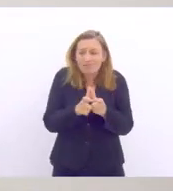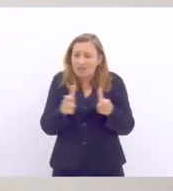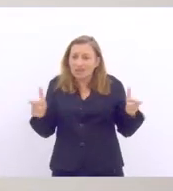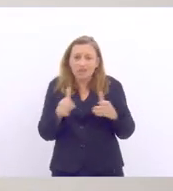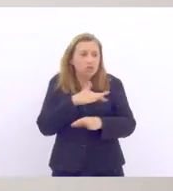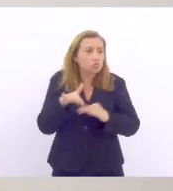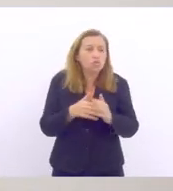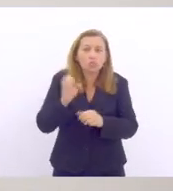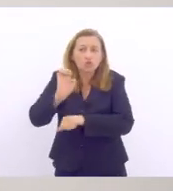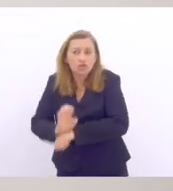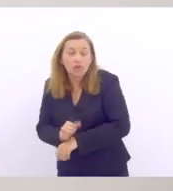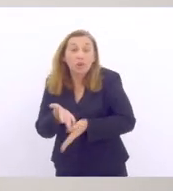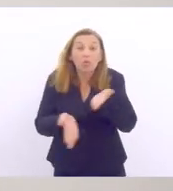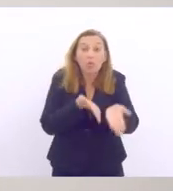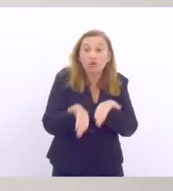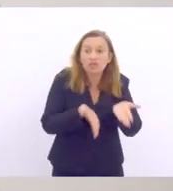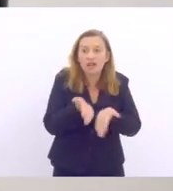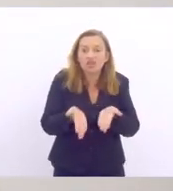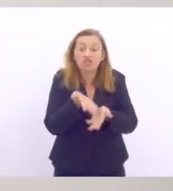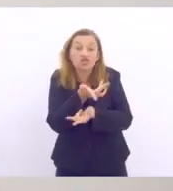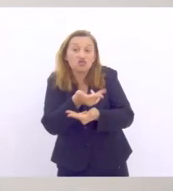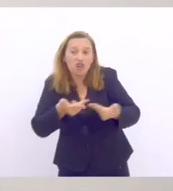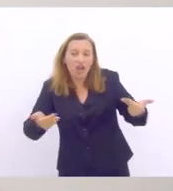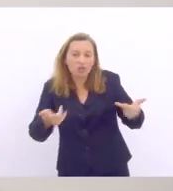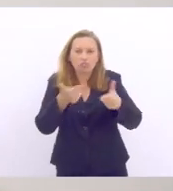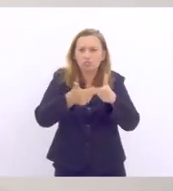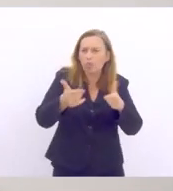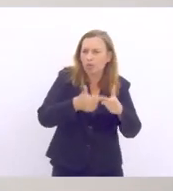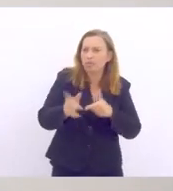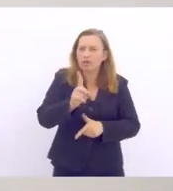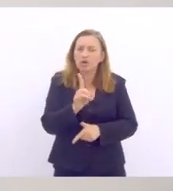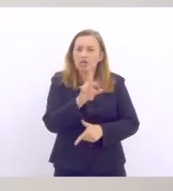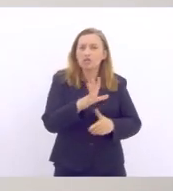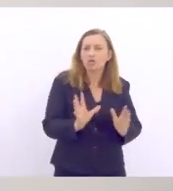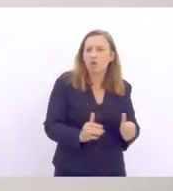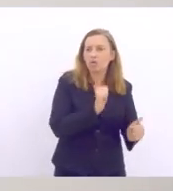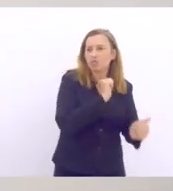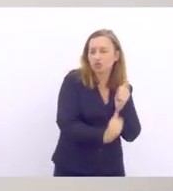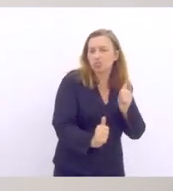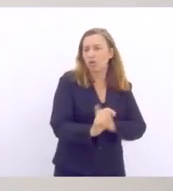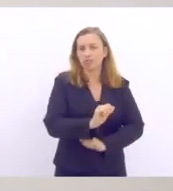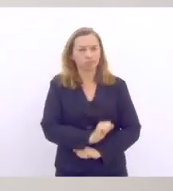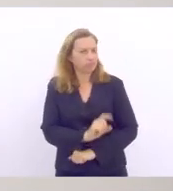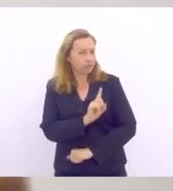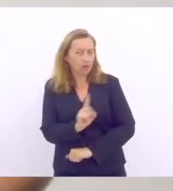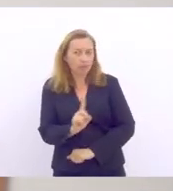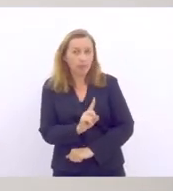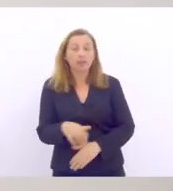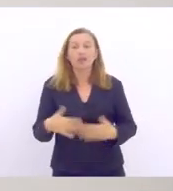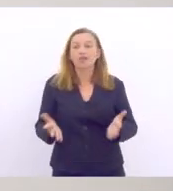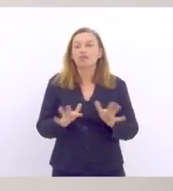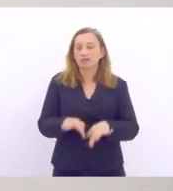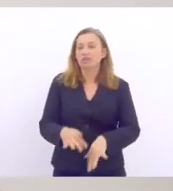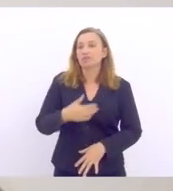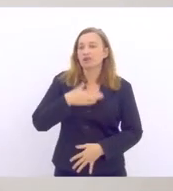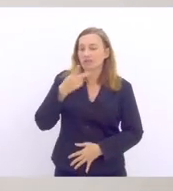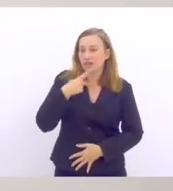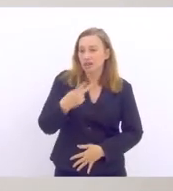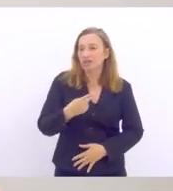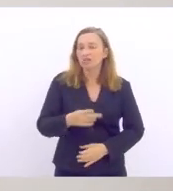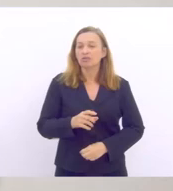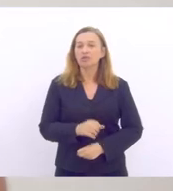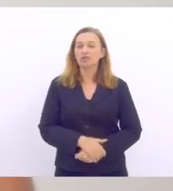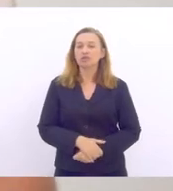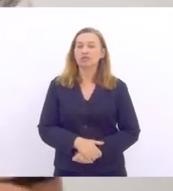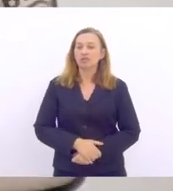Estado, né, para cuidar de diversos problemas, não só o que tange a torcida organizada. Tá? Então, eu encerro aqui a minha fala. Ótimo, beleza. Muito obrigado.